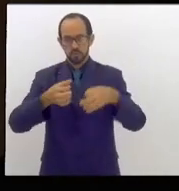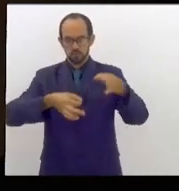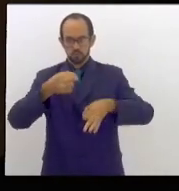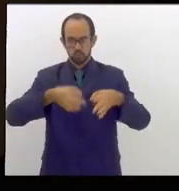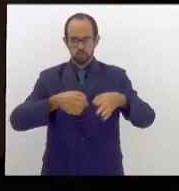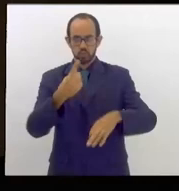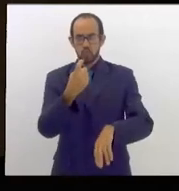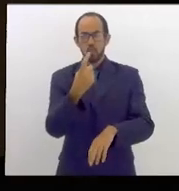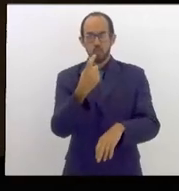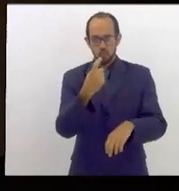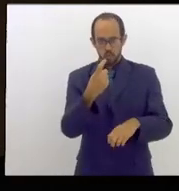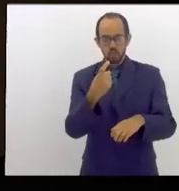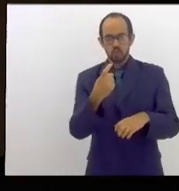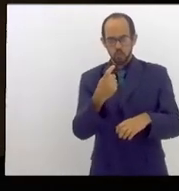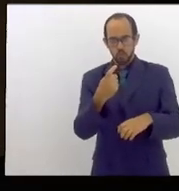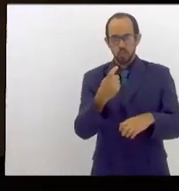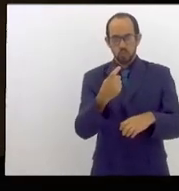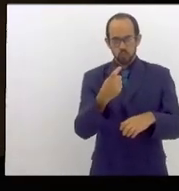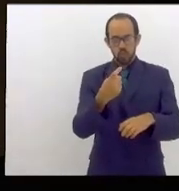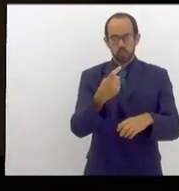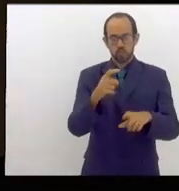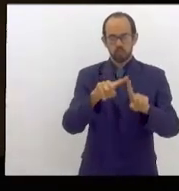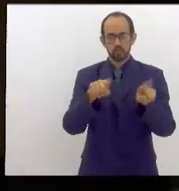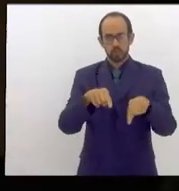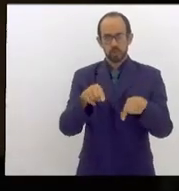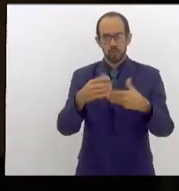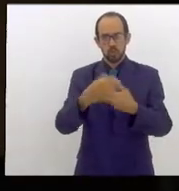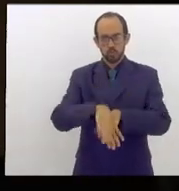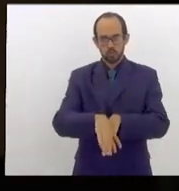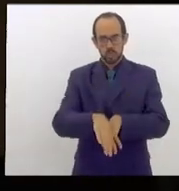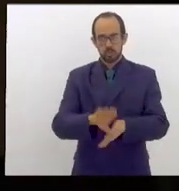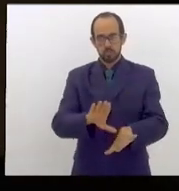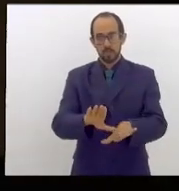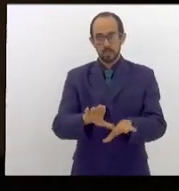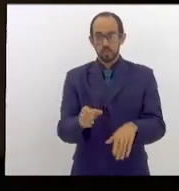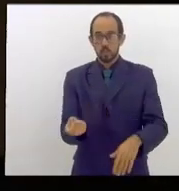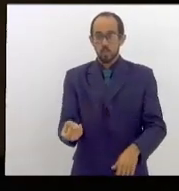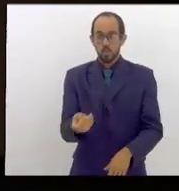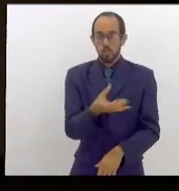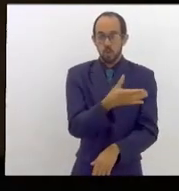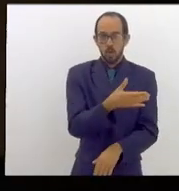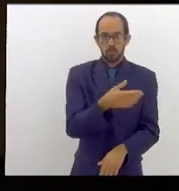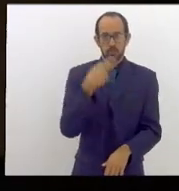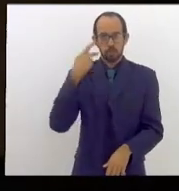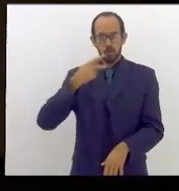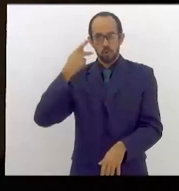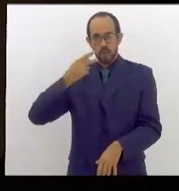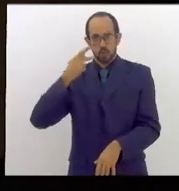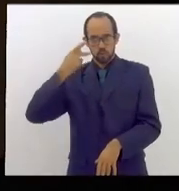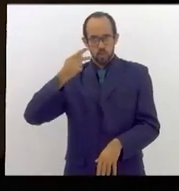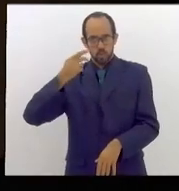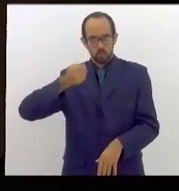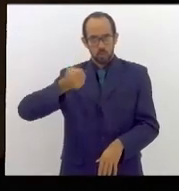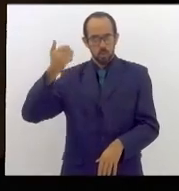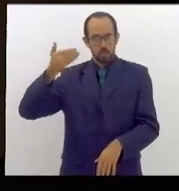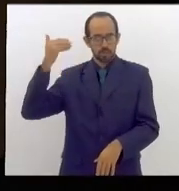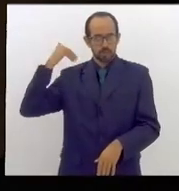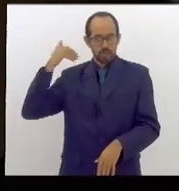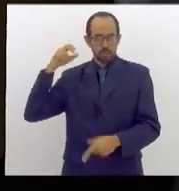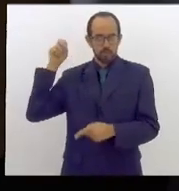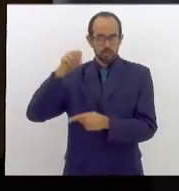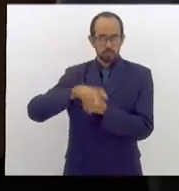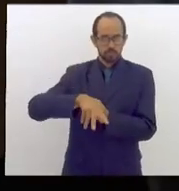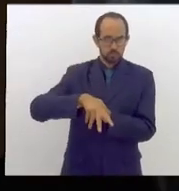Servidor Portanto o rio previdência e o novo procurador mais recentemente que ingressou nos quadros da casa